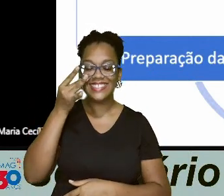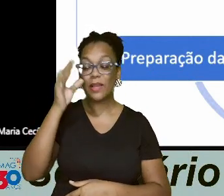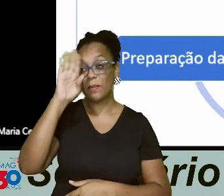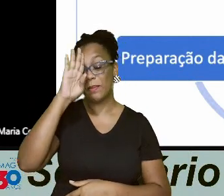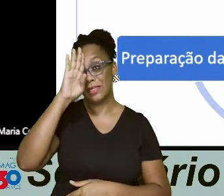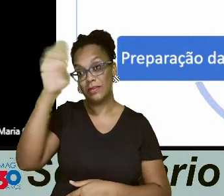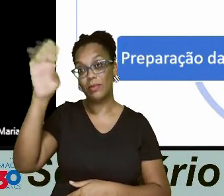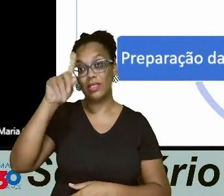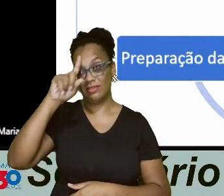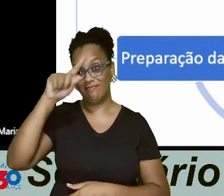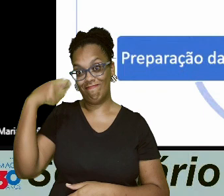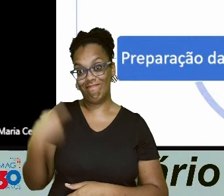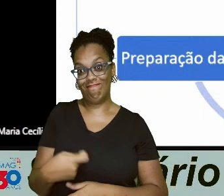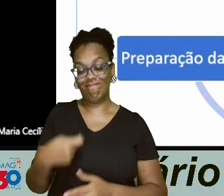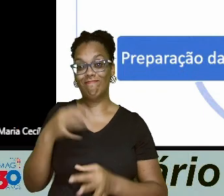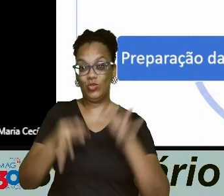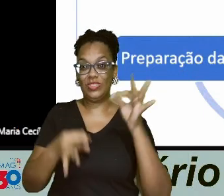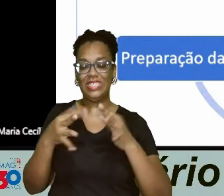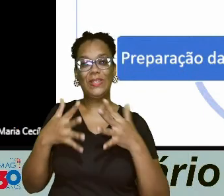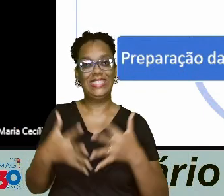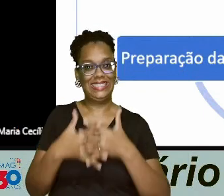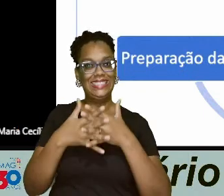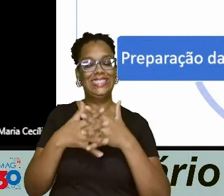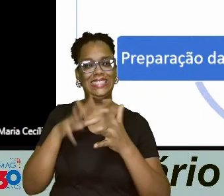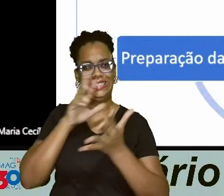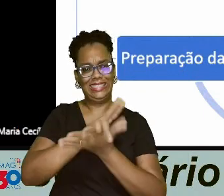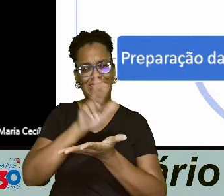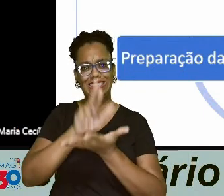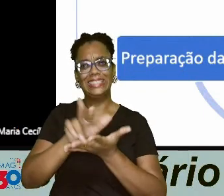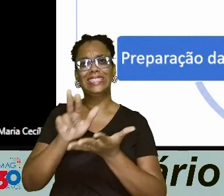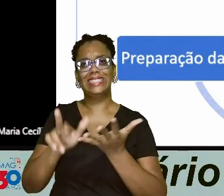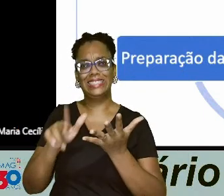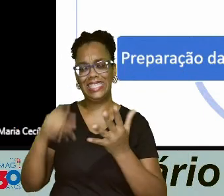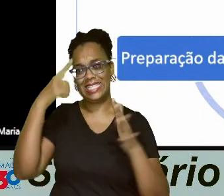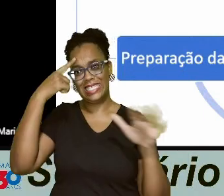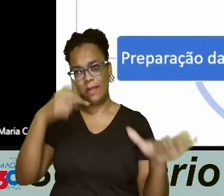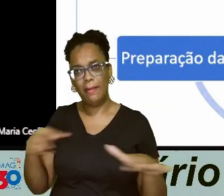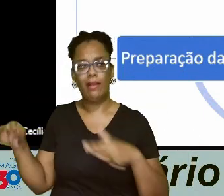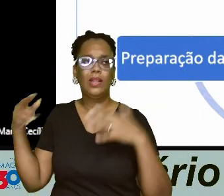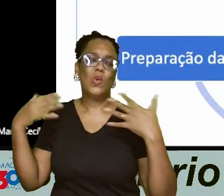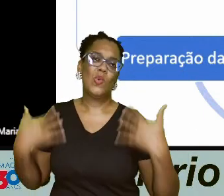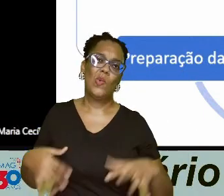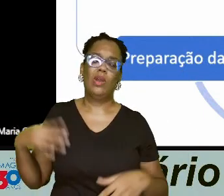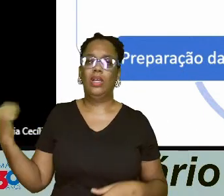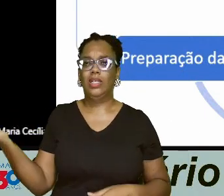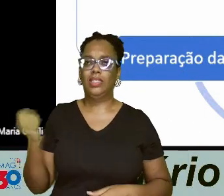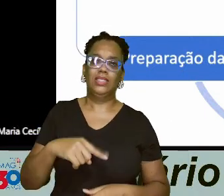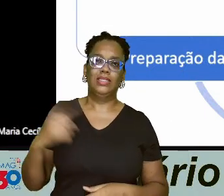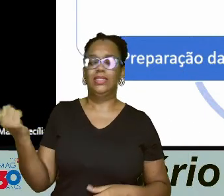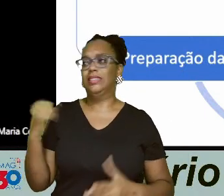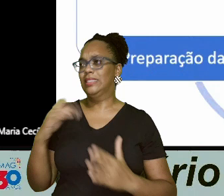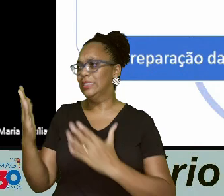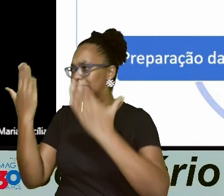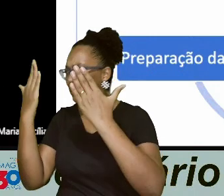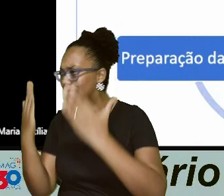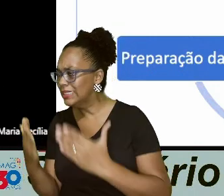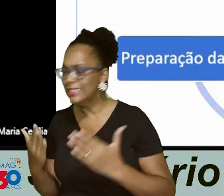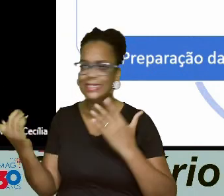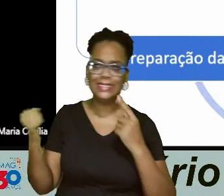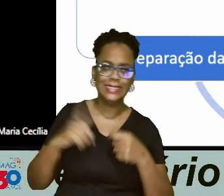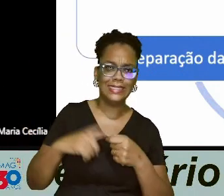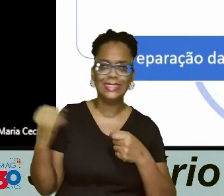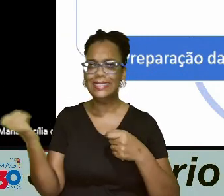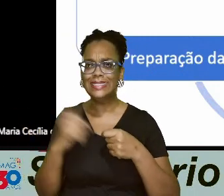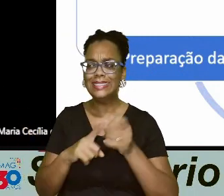sabe que é uma etapa complexa, foram diversas semanas, né, de idas e vindas dessa base, né, de tentativas